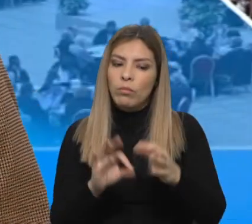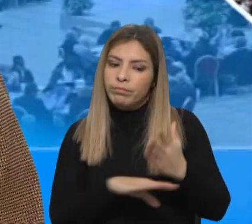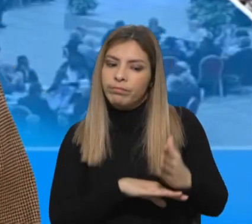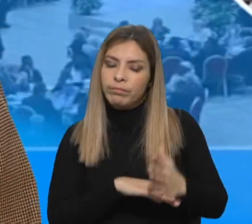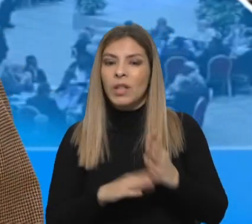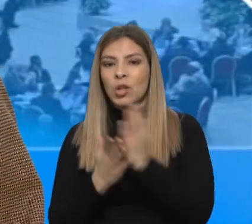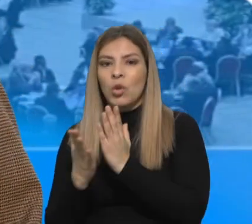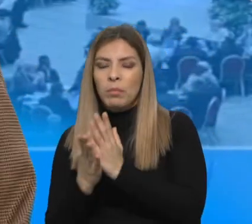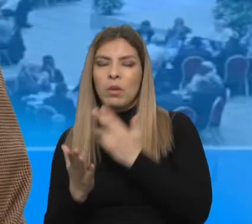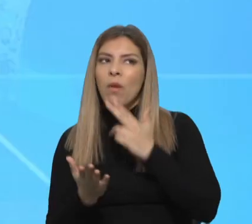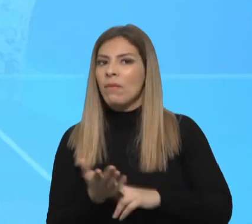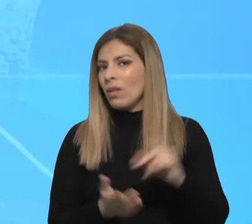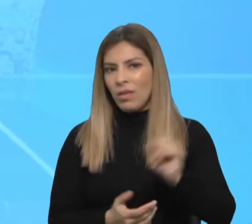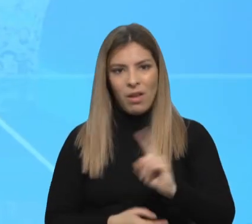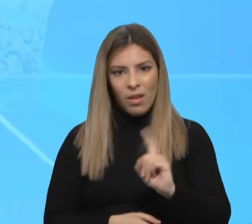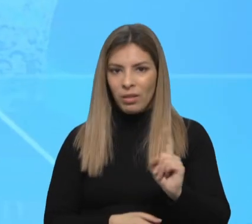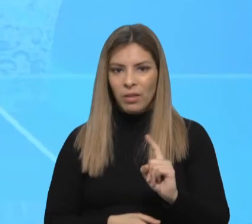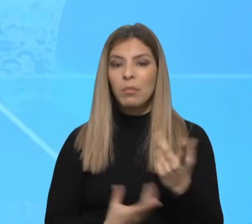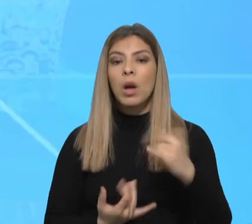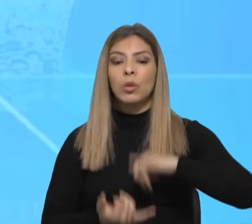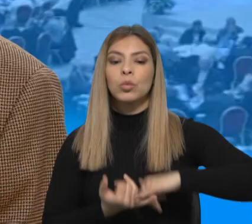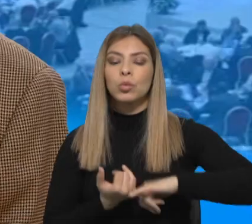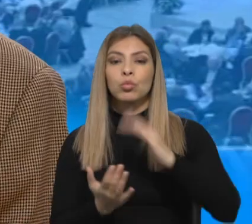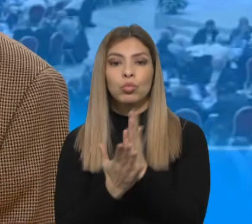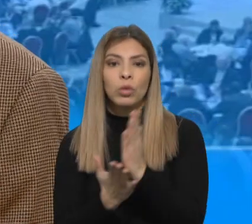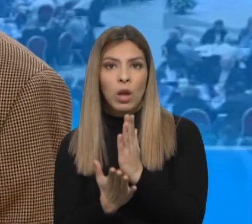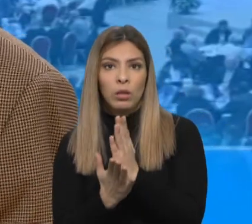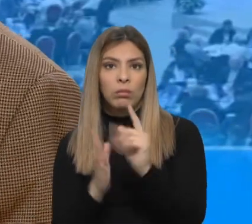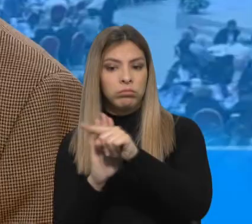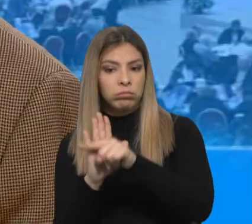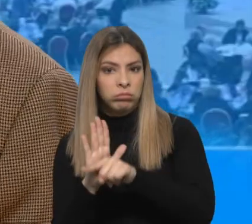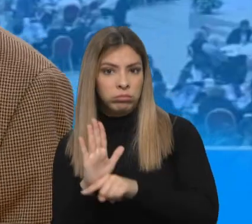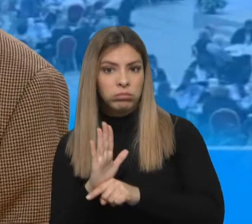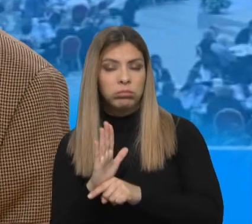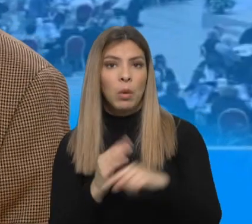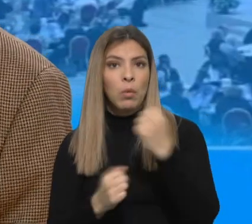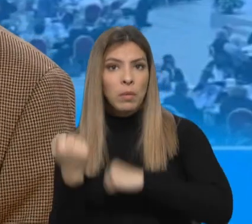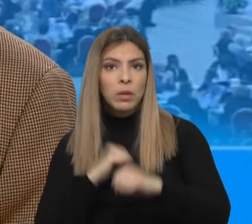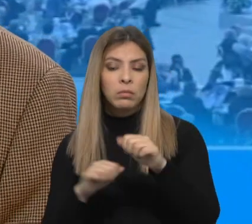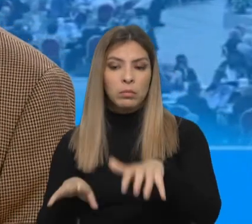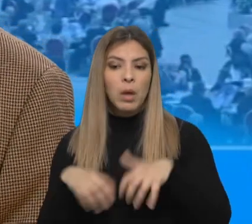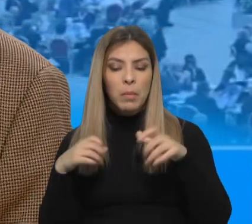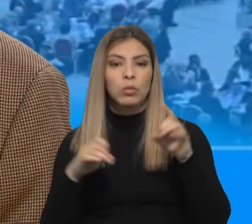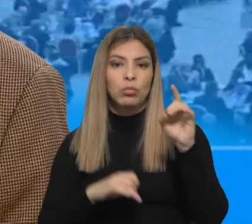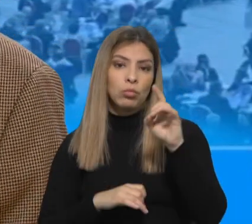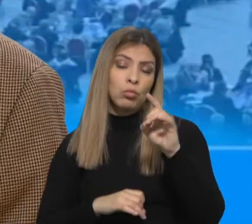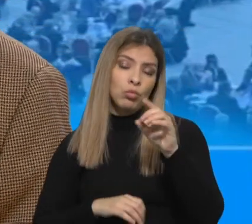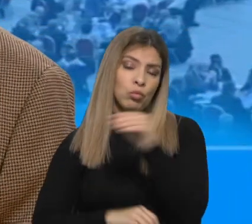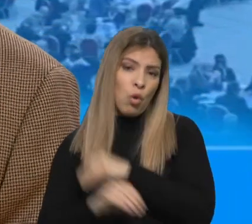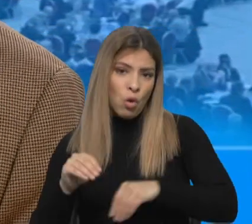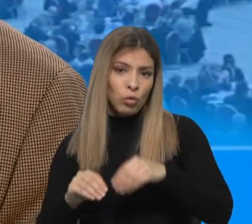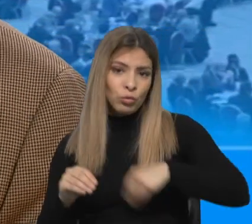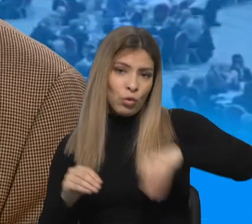não é propriamente verdade. Nós vemos, por exemplo, associações de estudantes e dinâmicas, como, por exemplo, o Parlamento dos Jovens, tem um papel muito